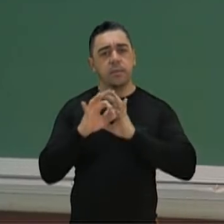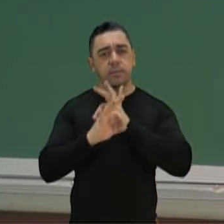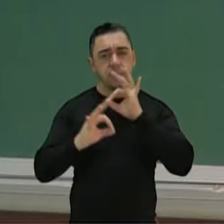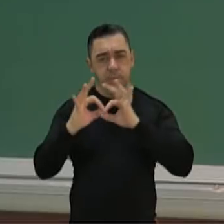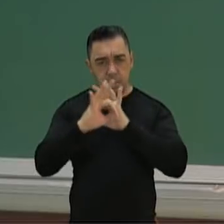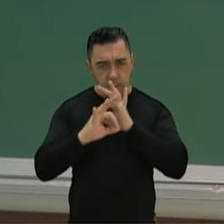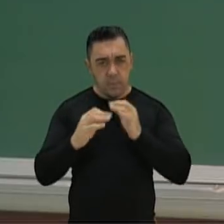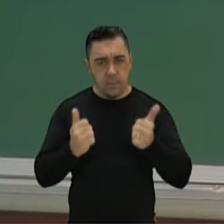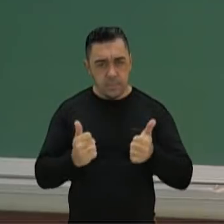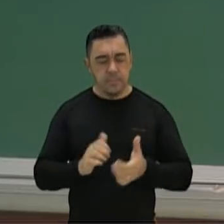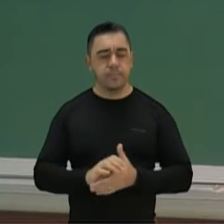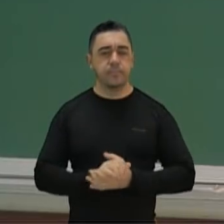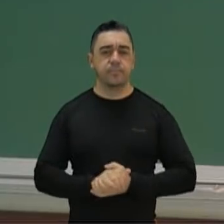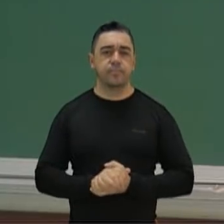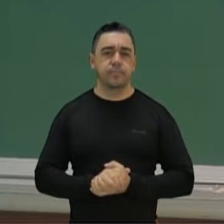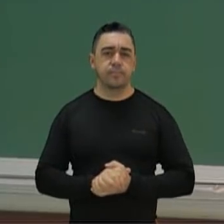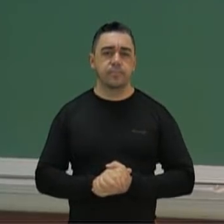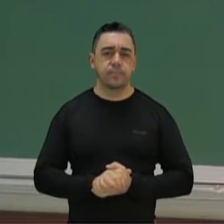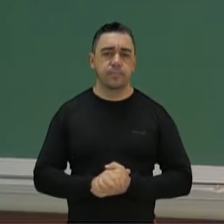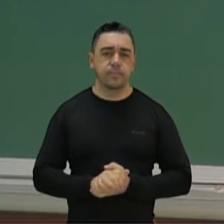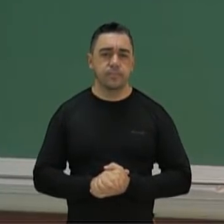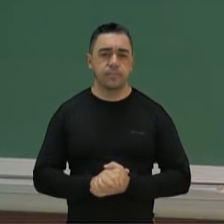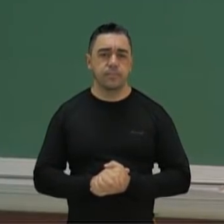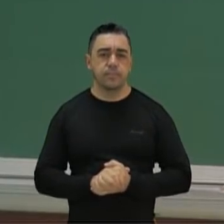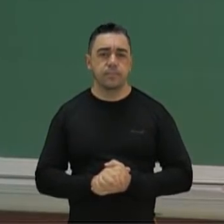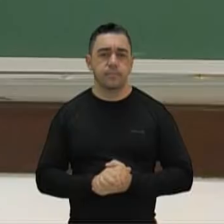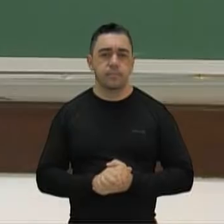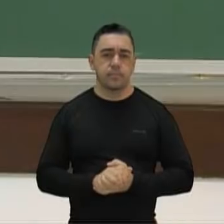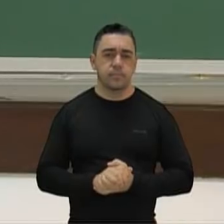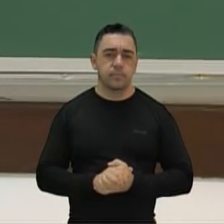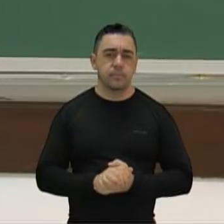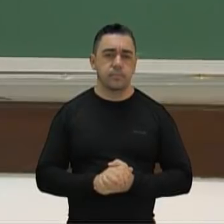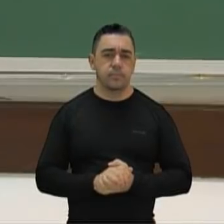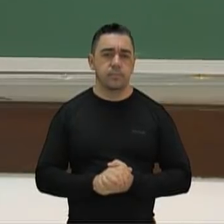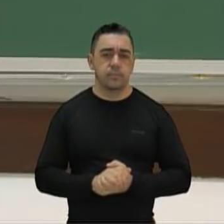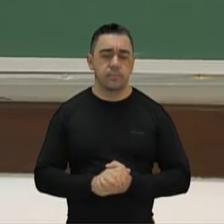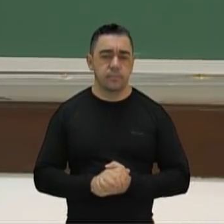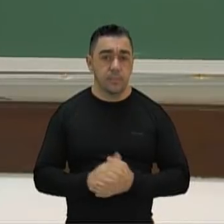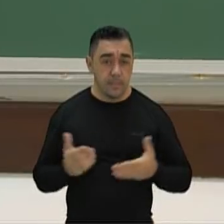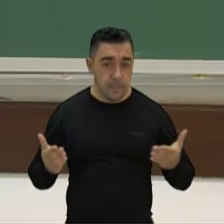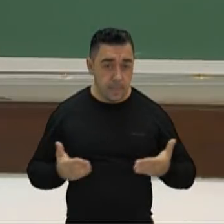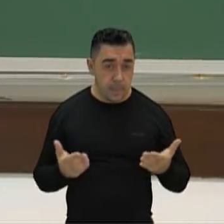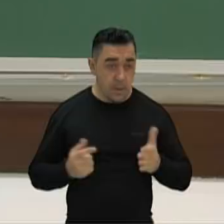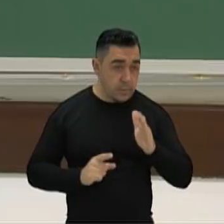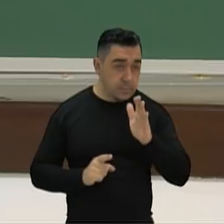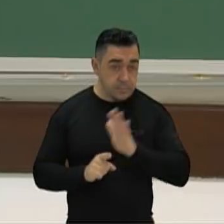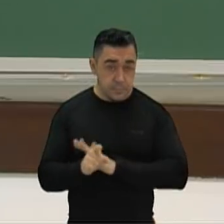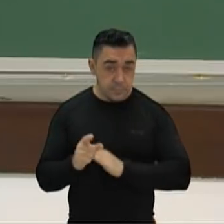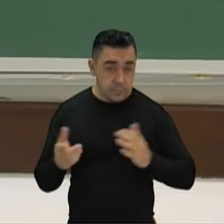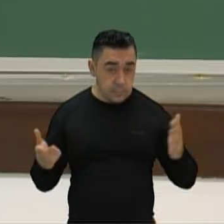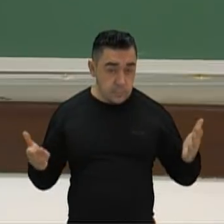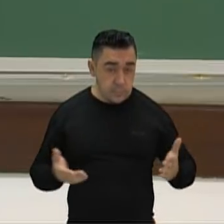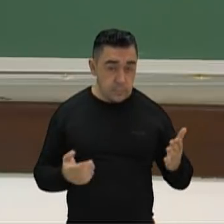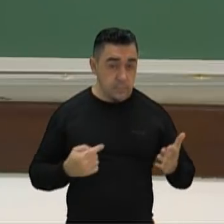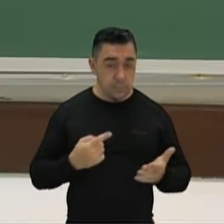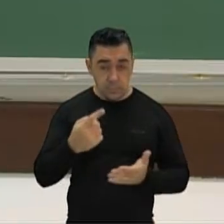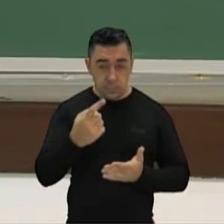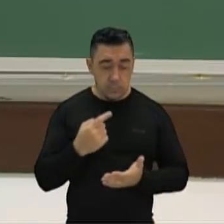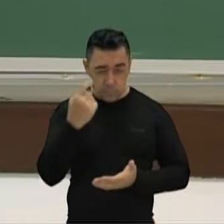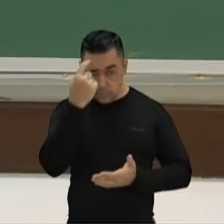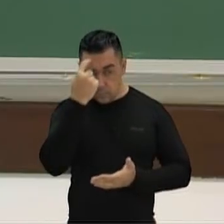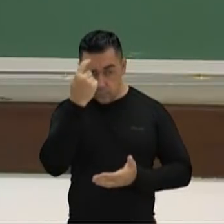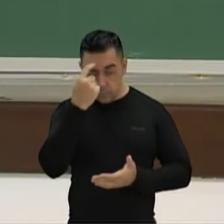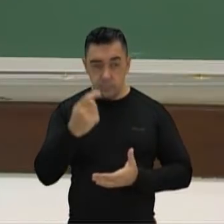a célula. Muito bem, pessoal. Vamos à nossa questão de hoje. Vamos pensar um